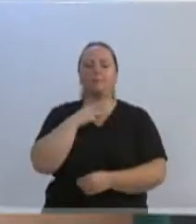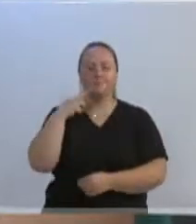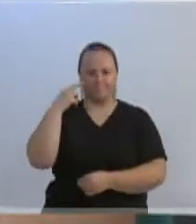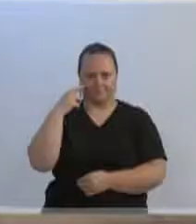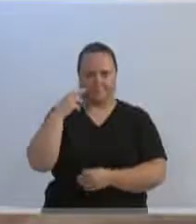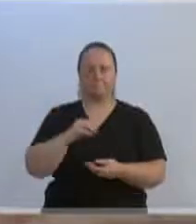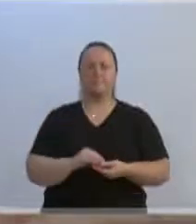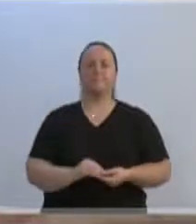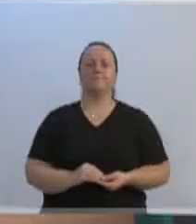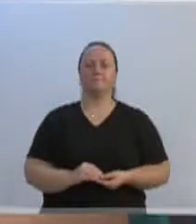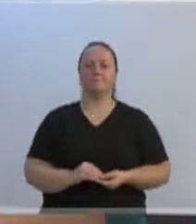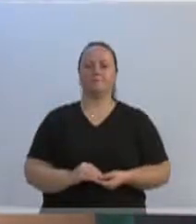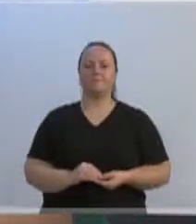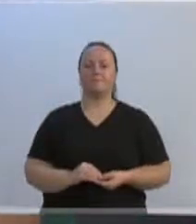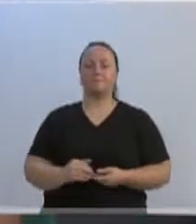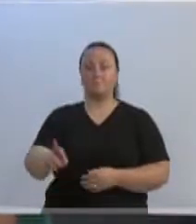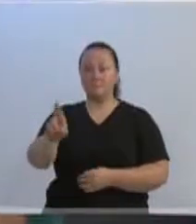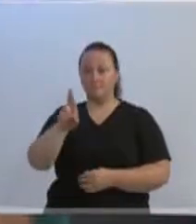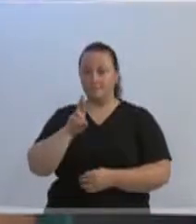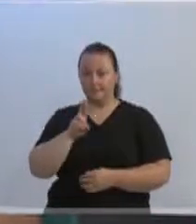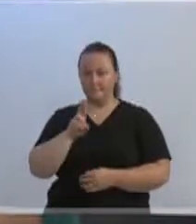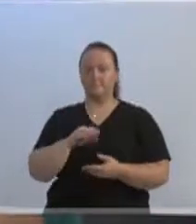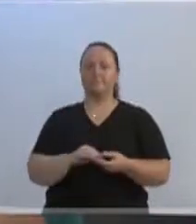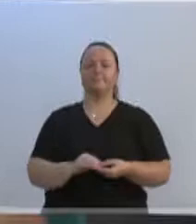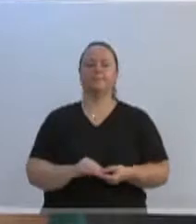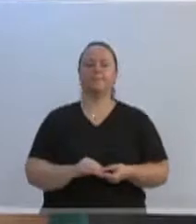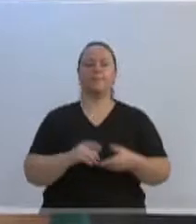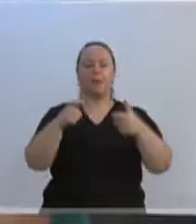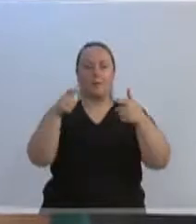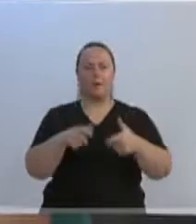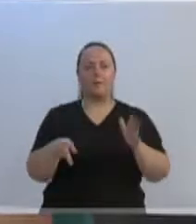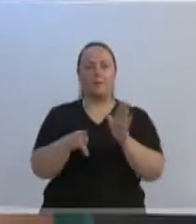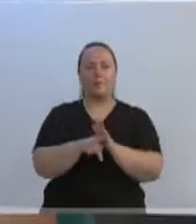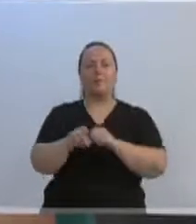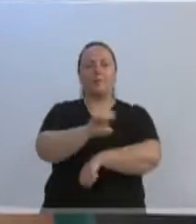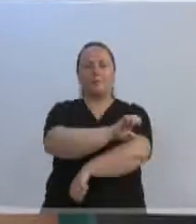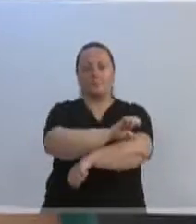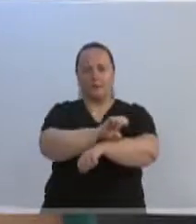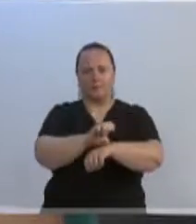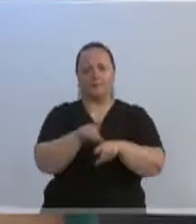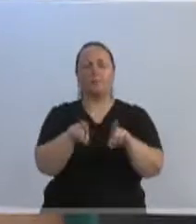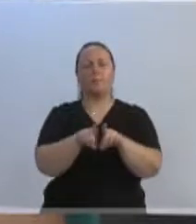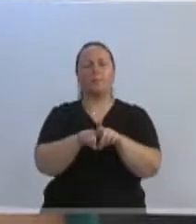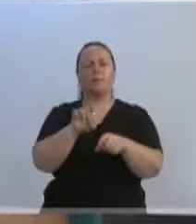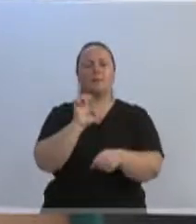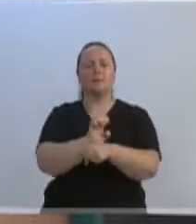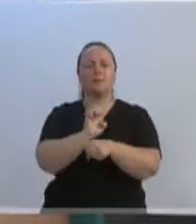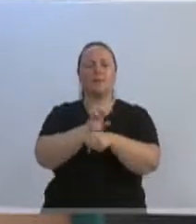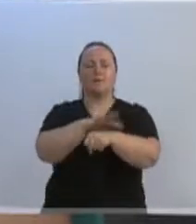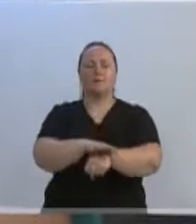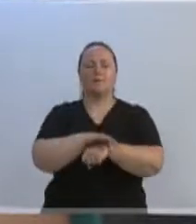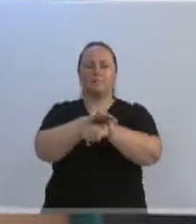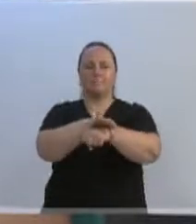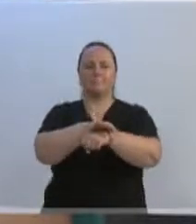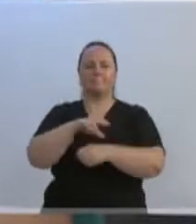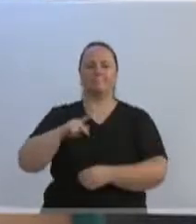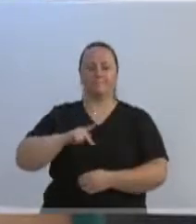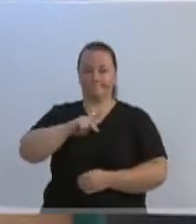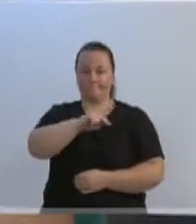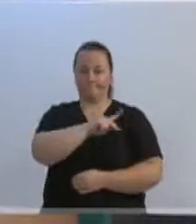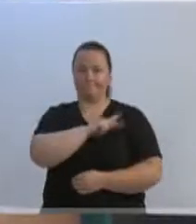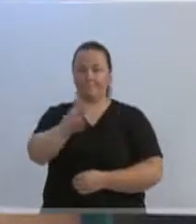a mesa diretora respostas da gerência regional de educação e da secretaria de estado de segurança pública em resposta